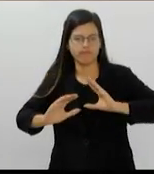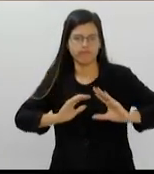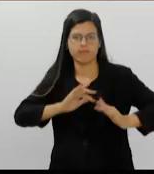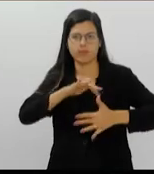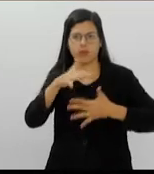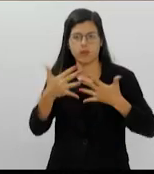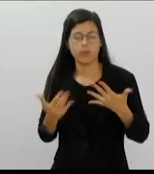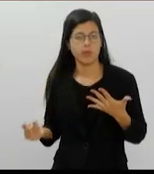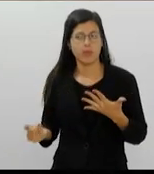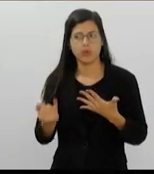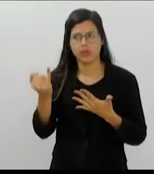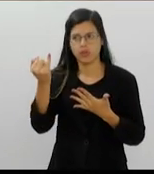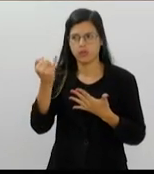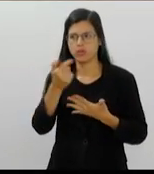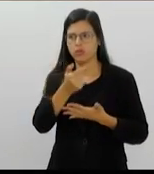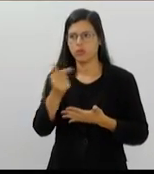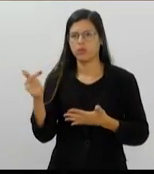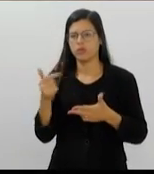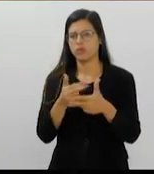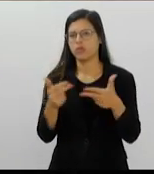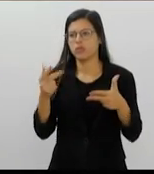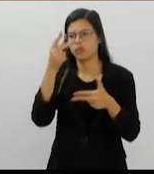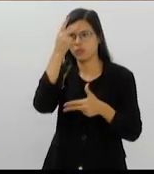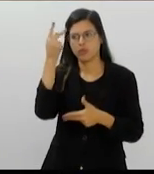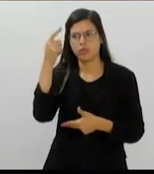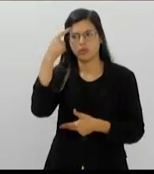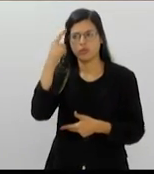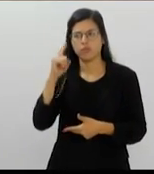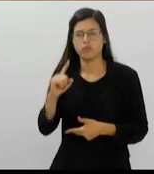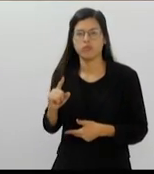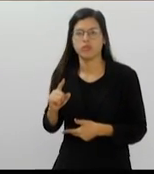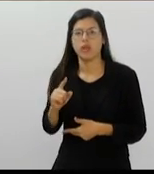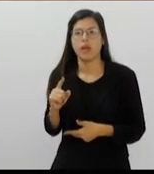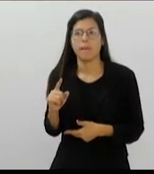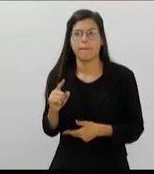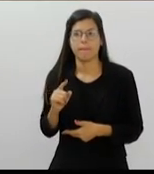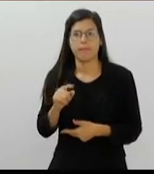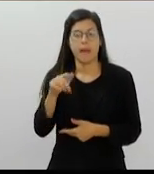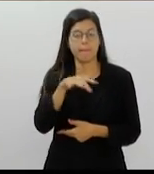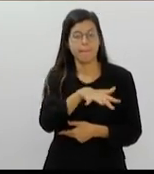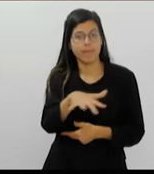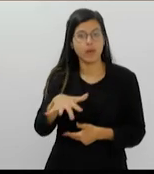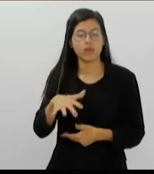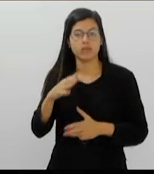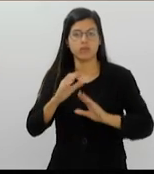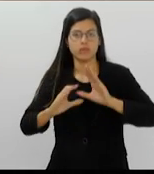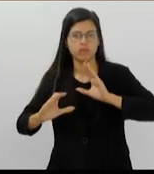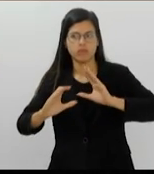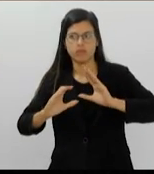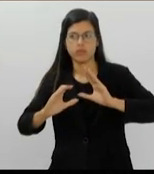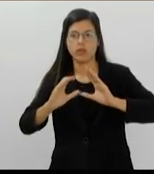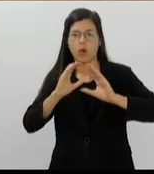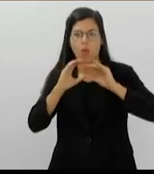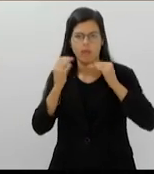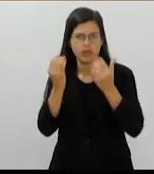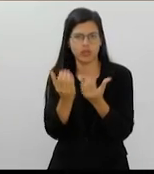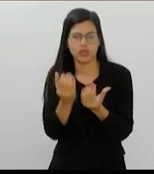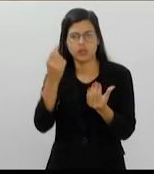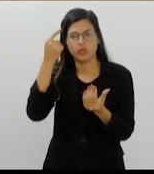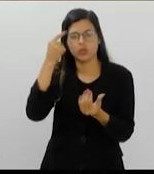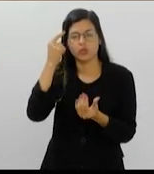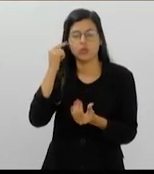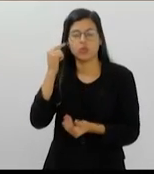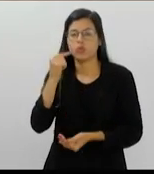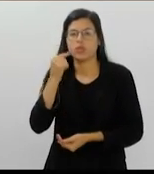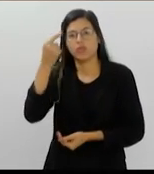Outra coisa que muita gente não sabe, que um grande percentual, a grande maioria da comunidade surda não sabe